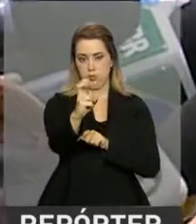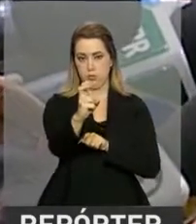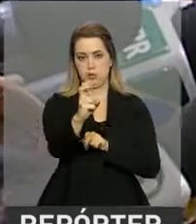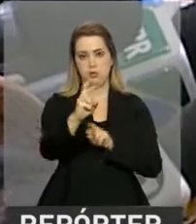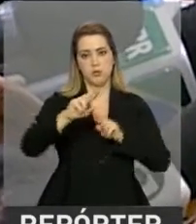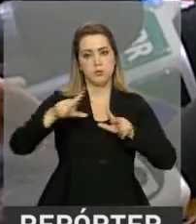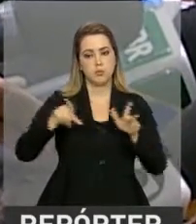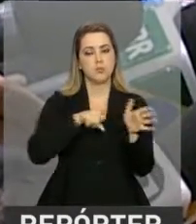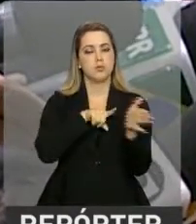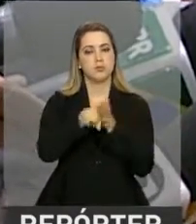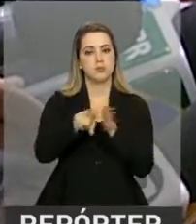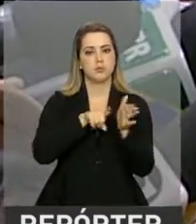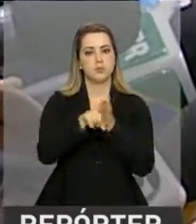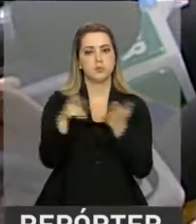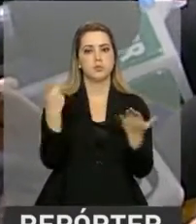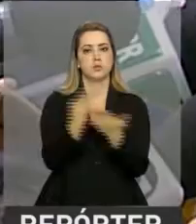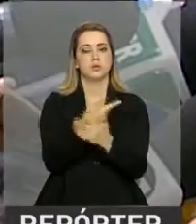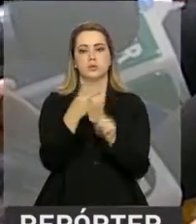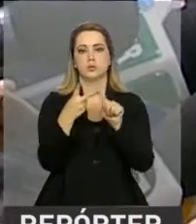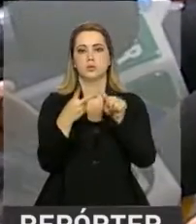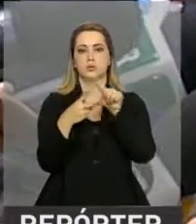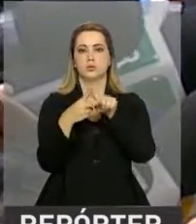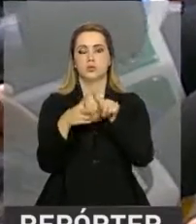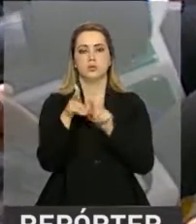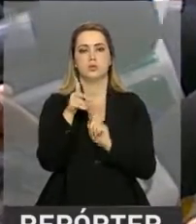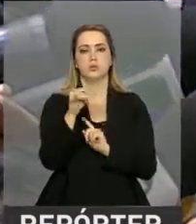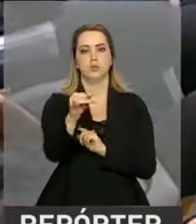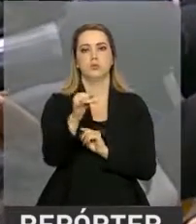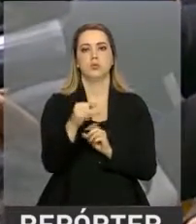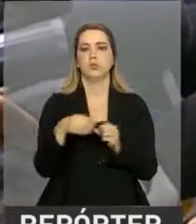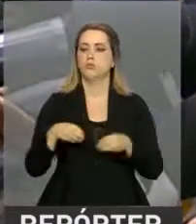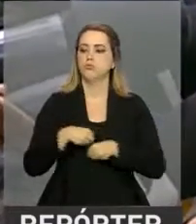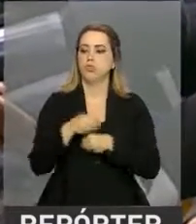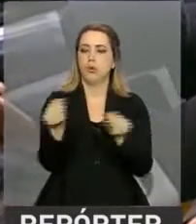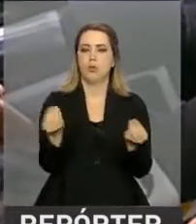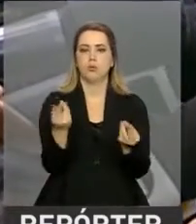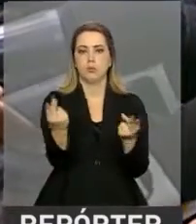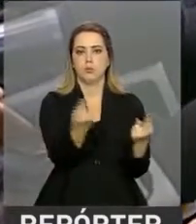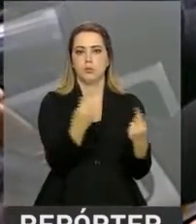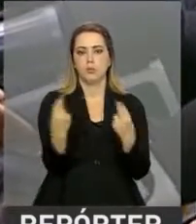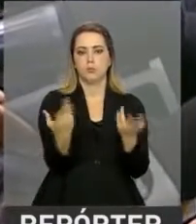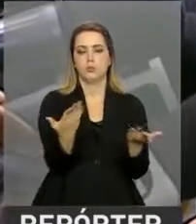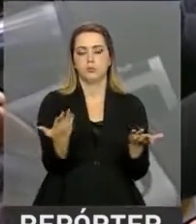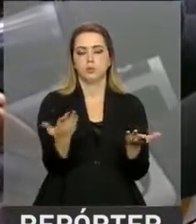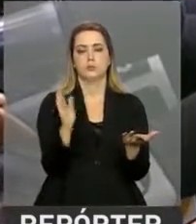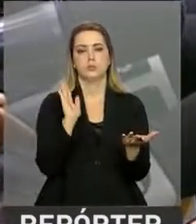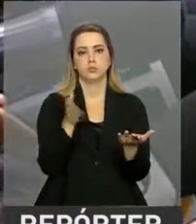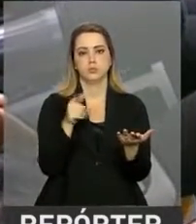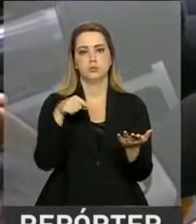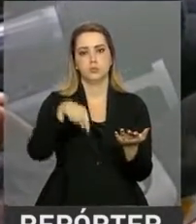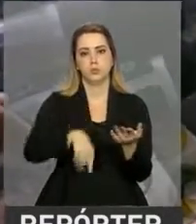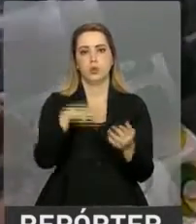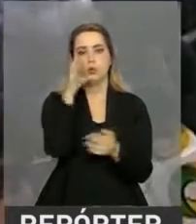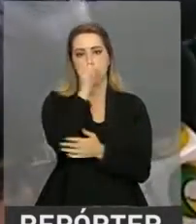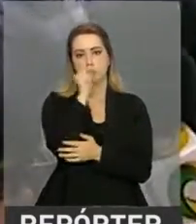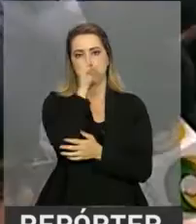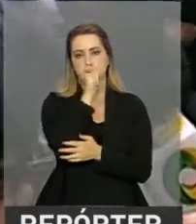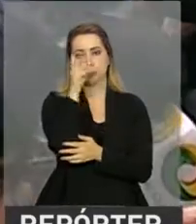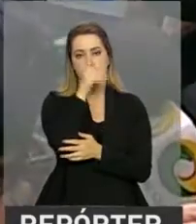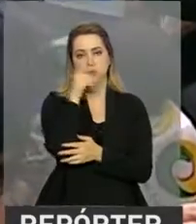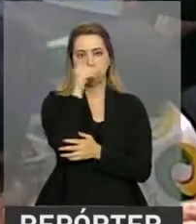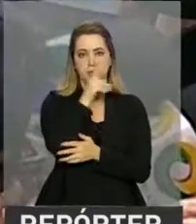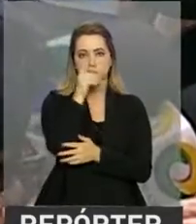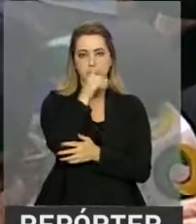conhecimento realizada nos dois dias distribuídos da mesma maneira como é o enem previsto para este final de semana o cronograma